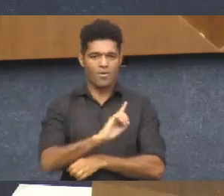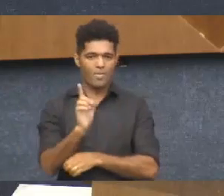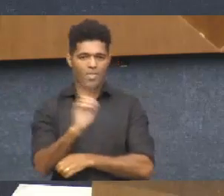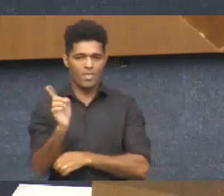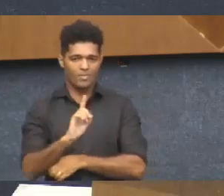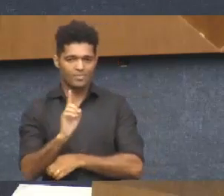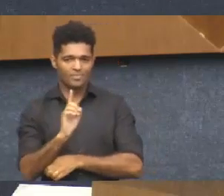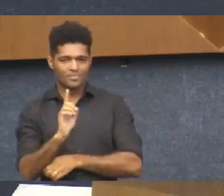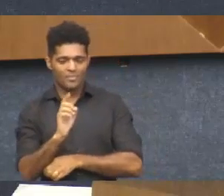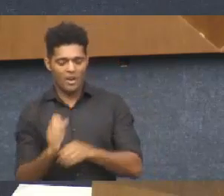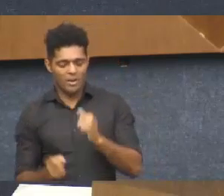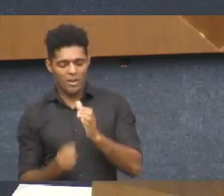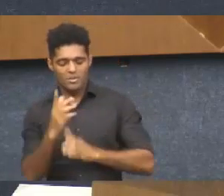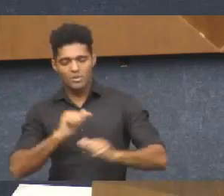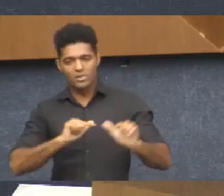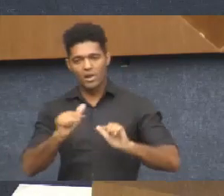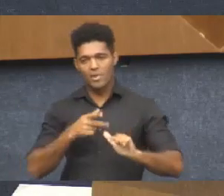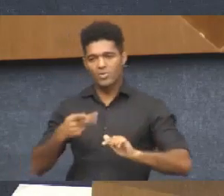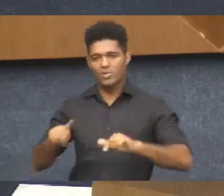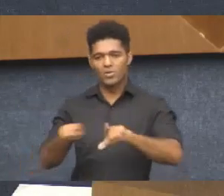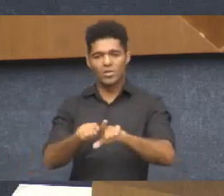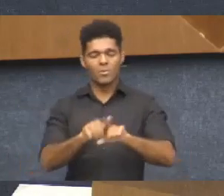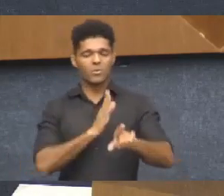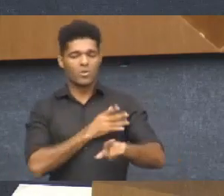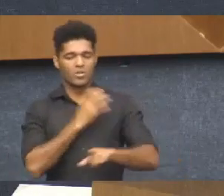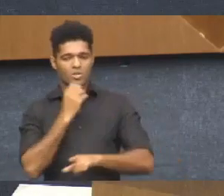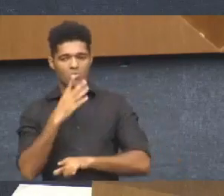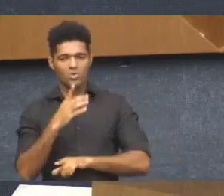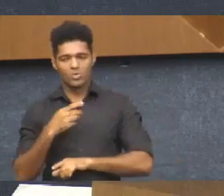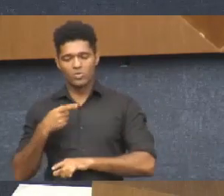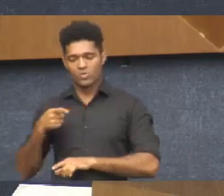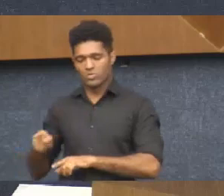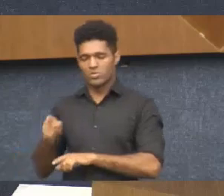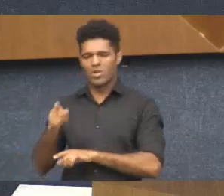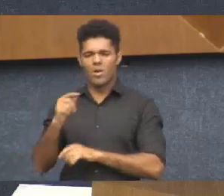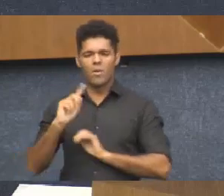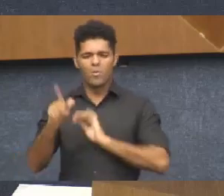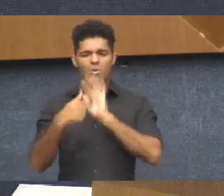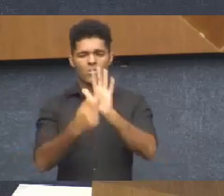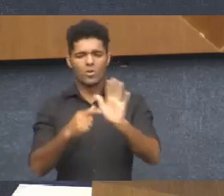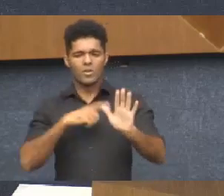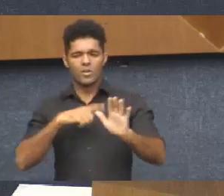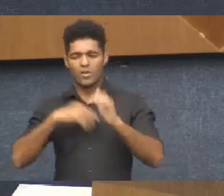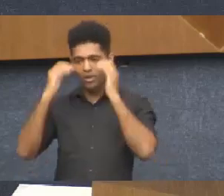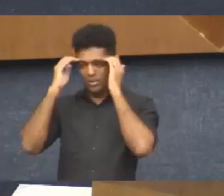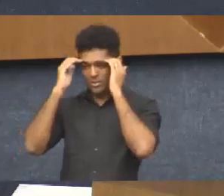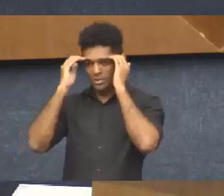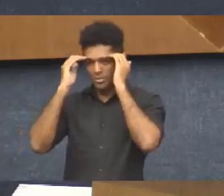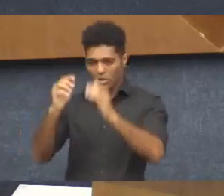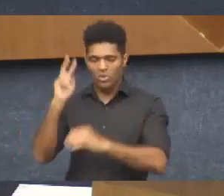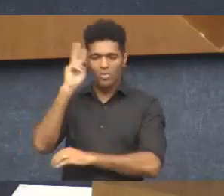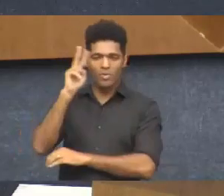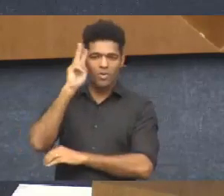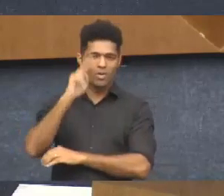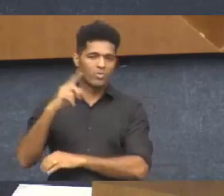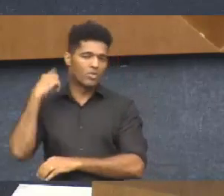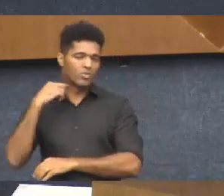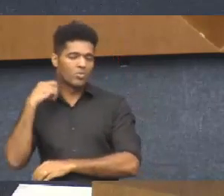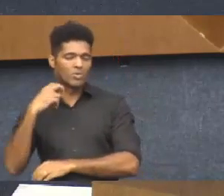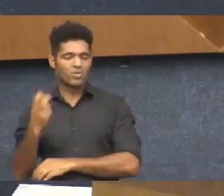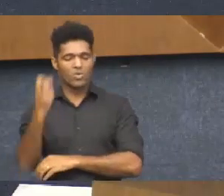dedicação e do seu coração bom. Você mostrou que tem respeito pelas tradições de Minas, pela nossa